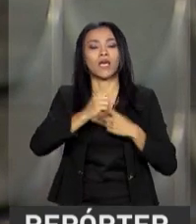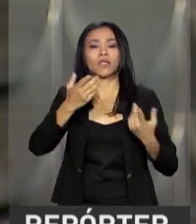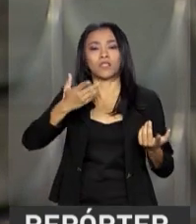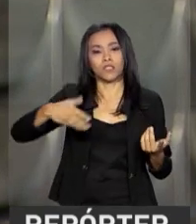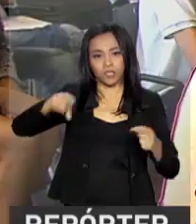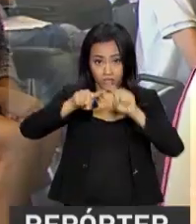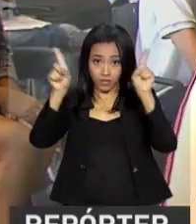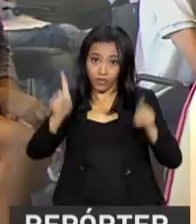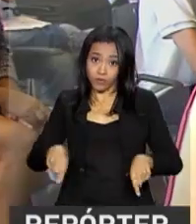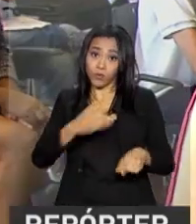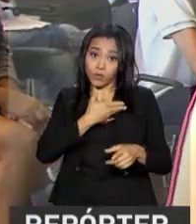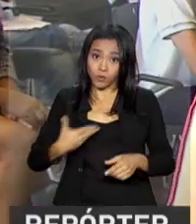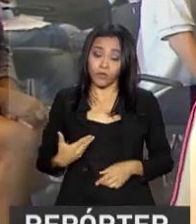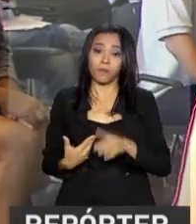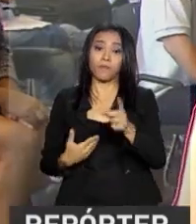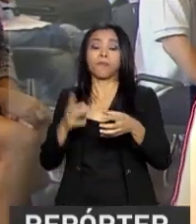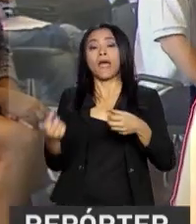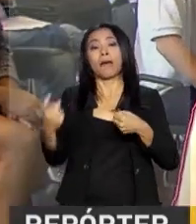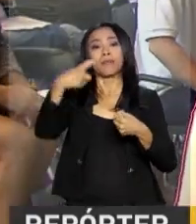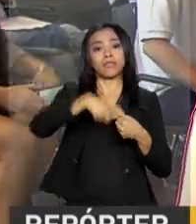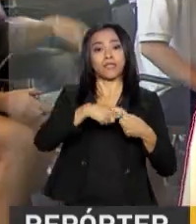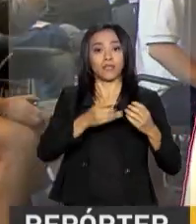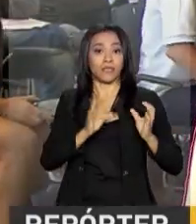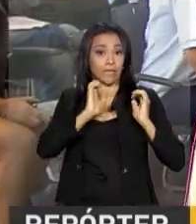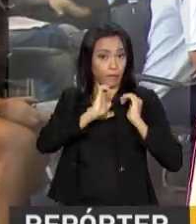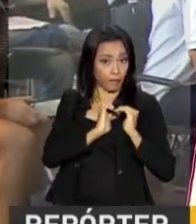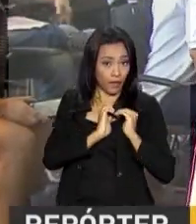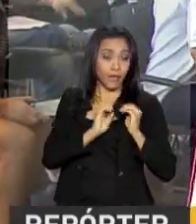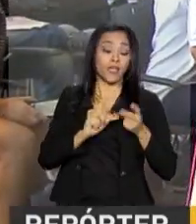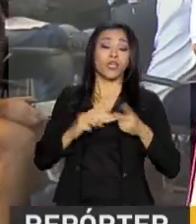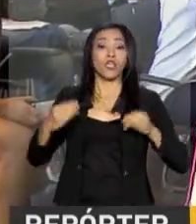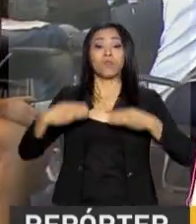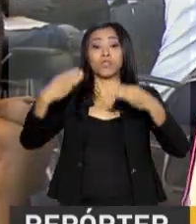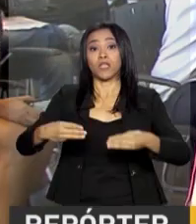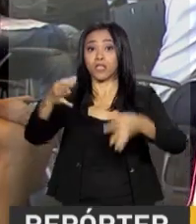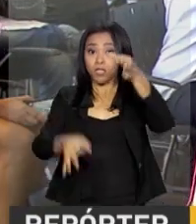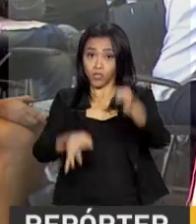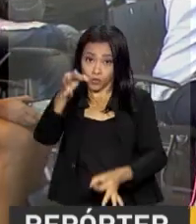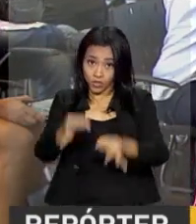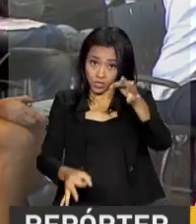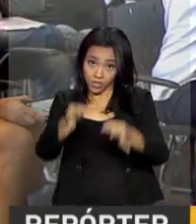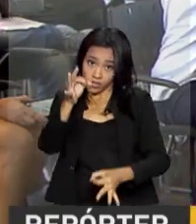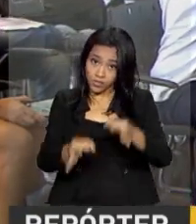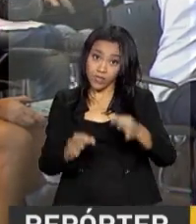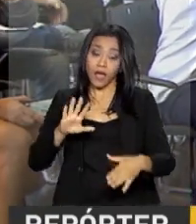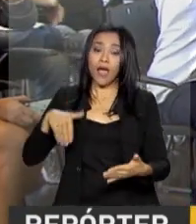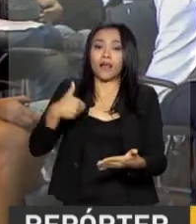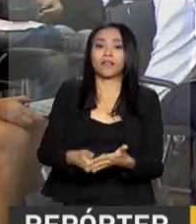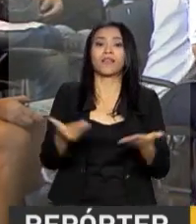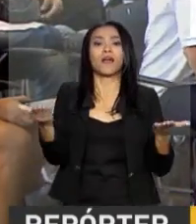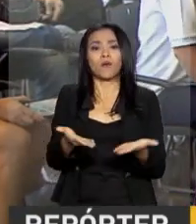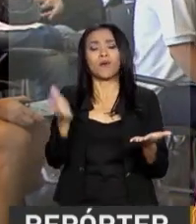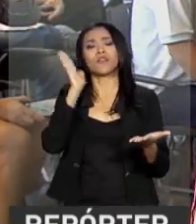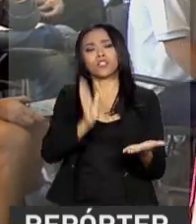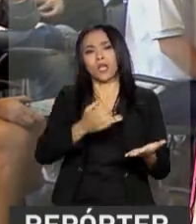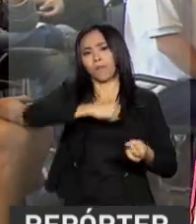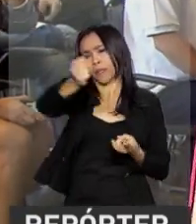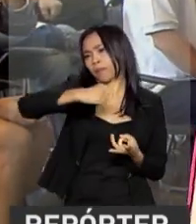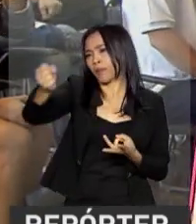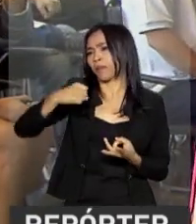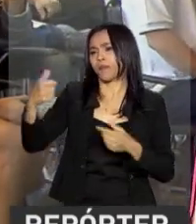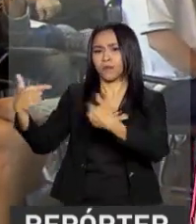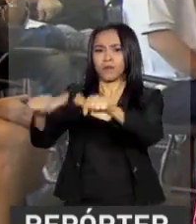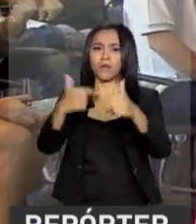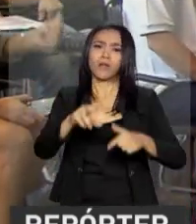públicos a parceria entre a apae o ministério da justiça começou há dez anos já colocou no mercado de trabalho